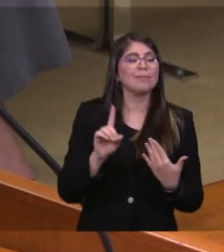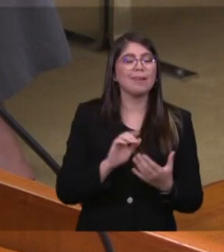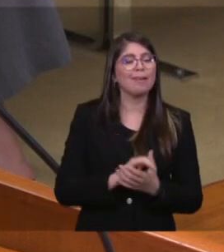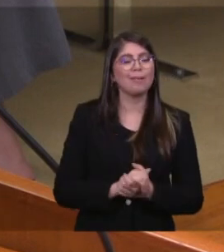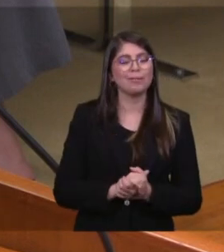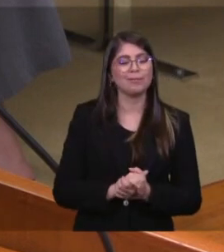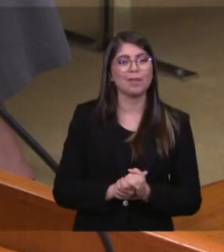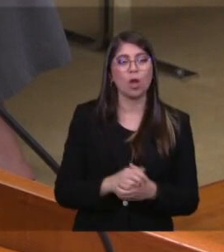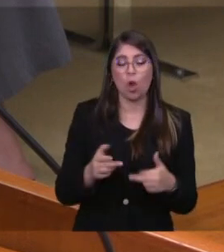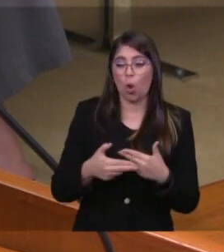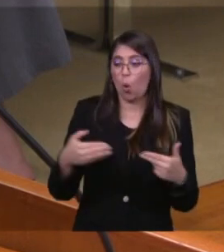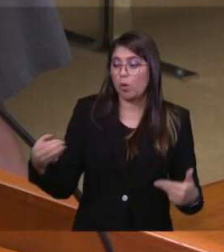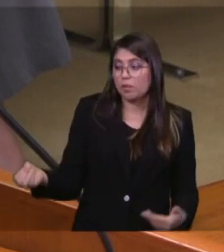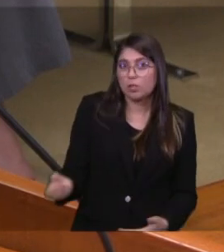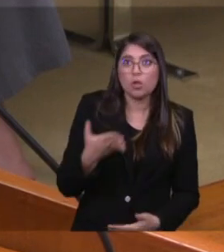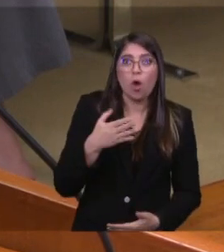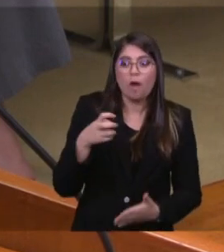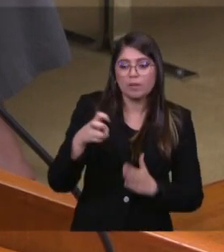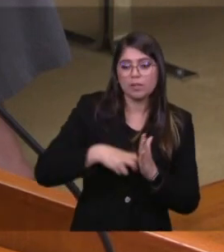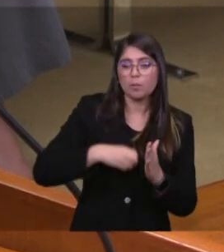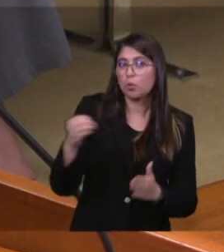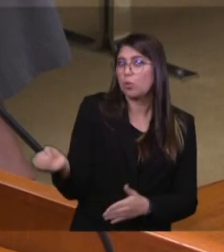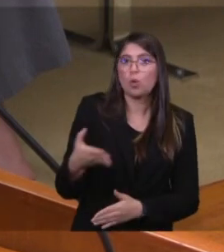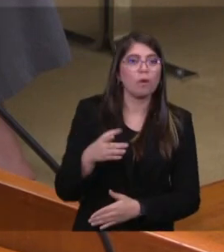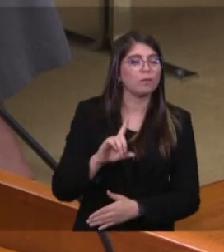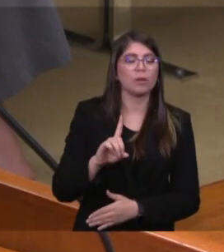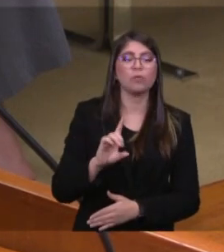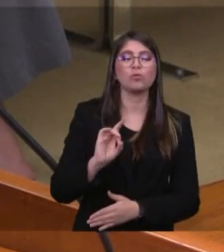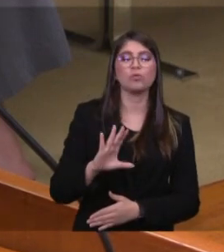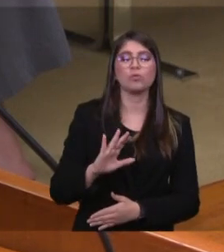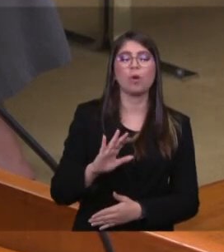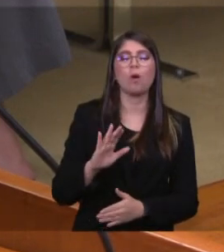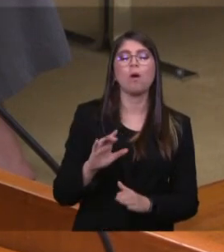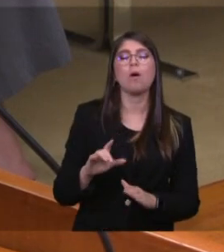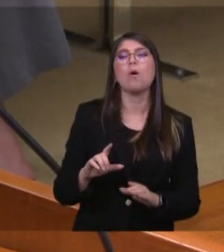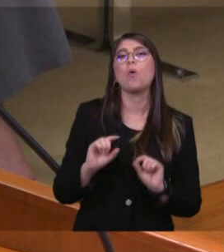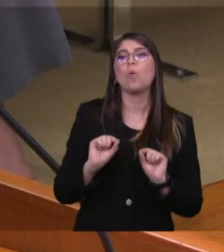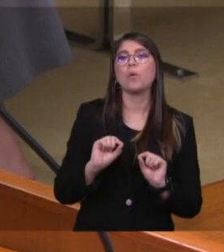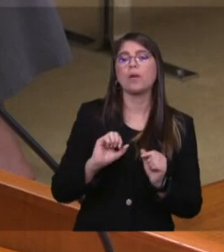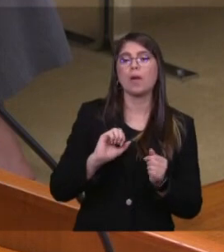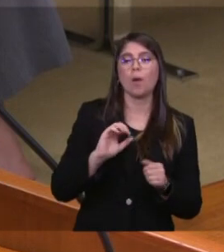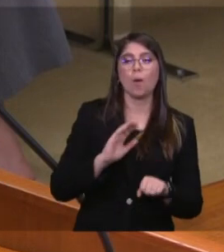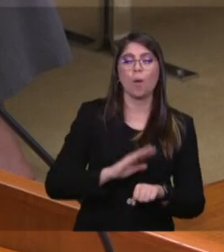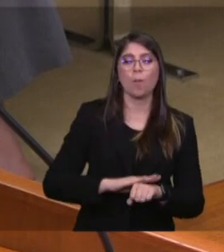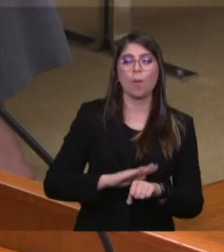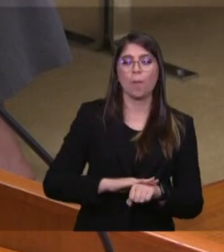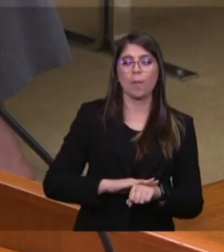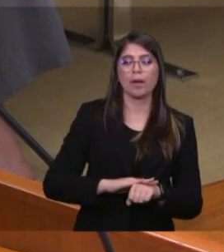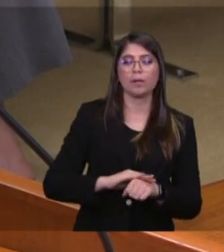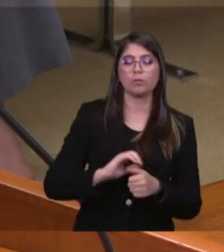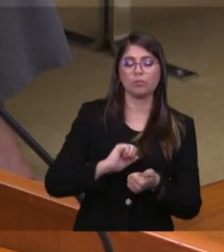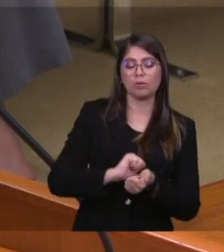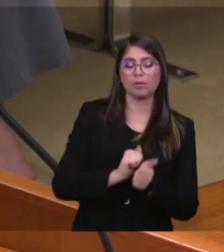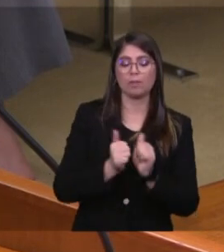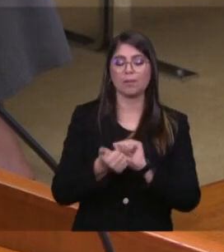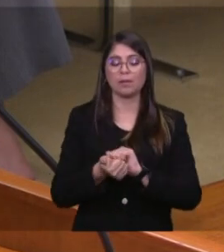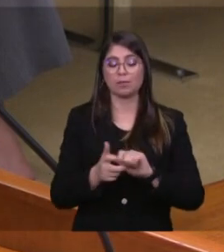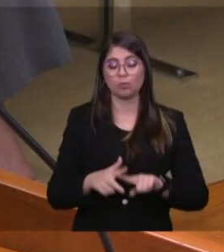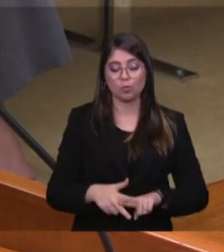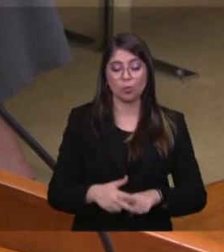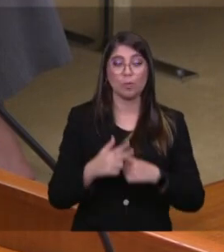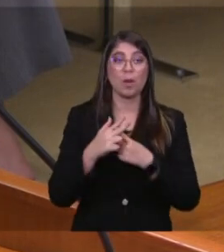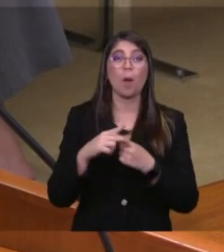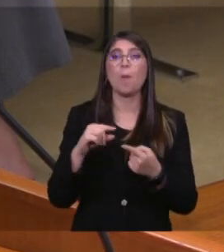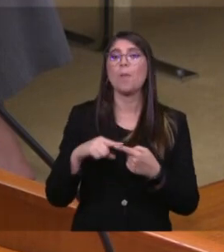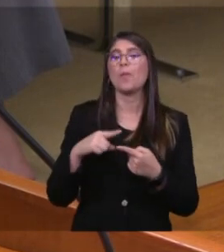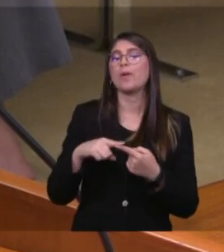uma inovação trazendo um novo tributo. Houve apenas, pela lei complementar, uma forma de correção de uma